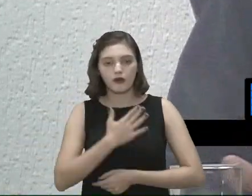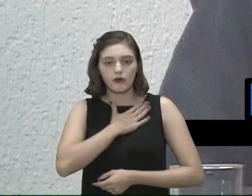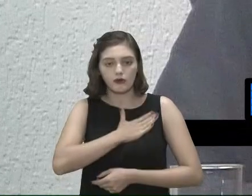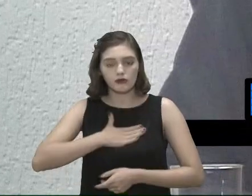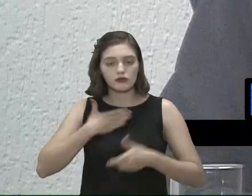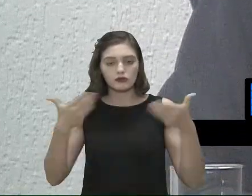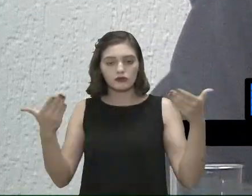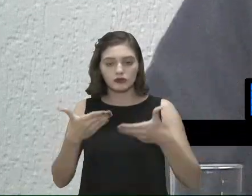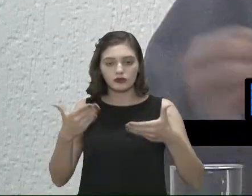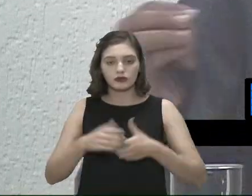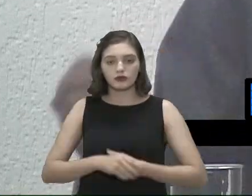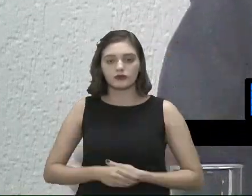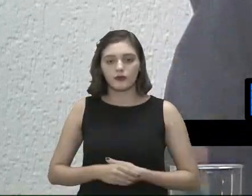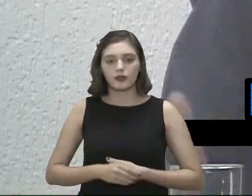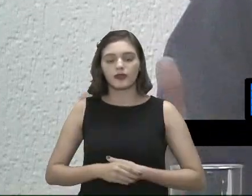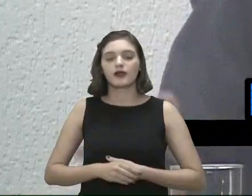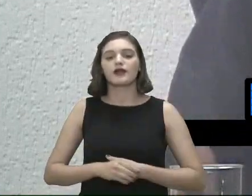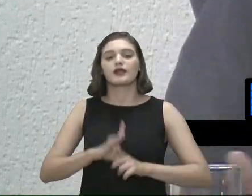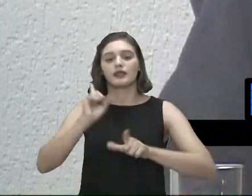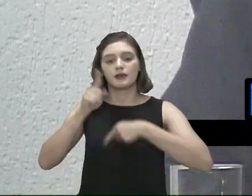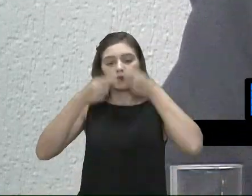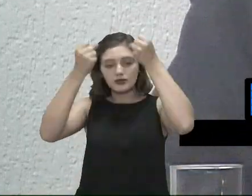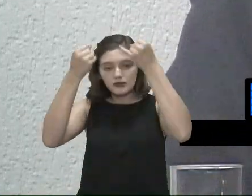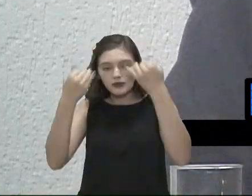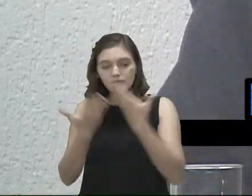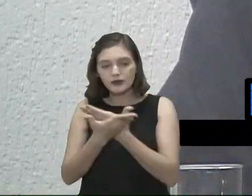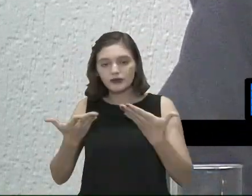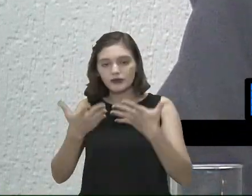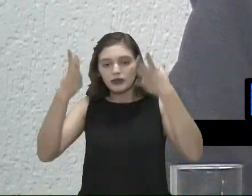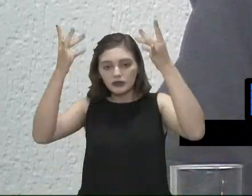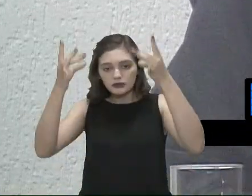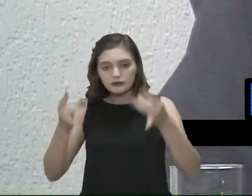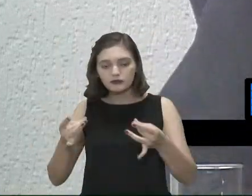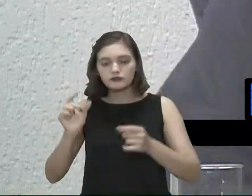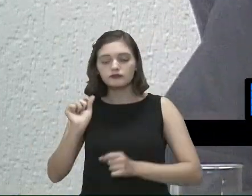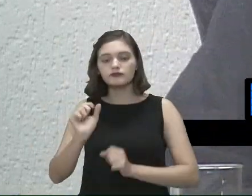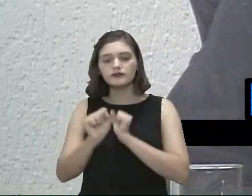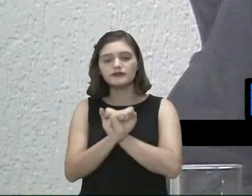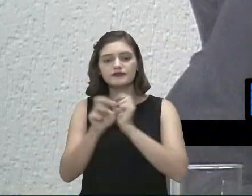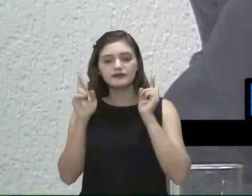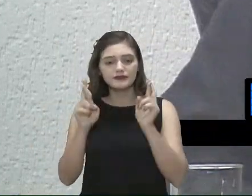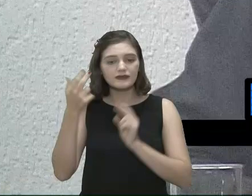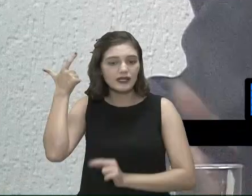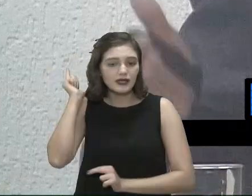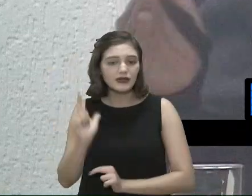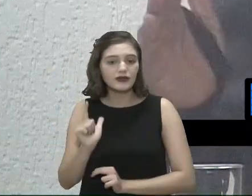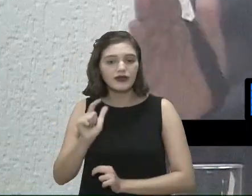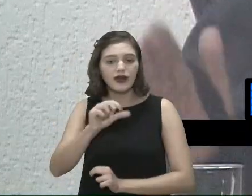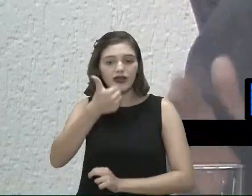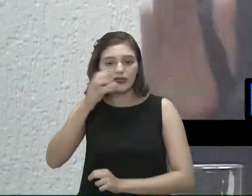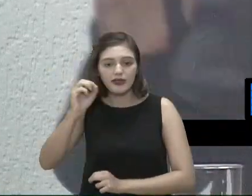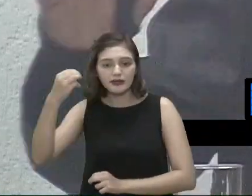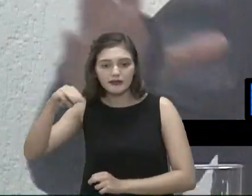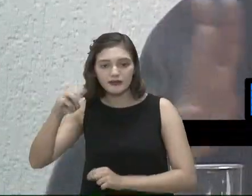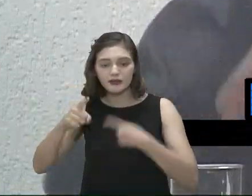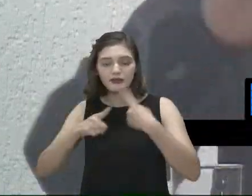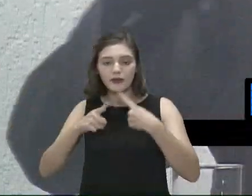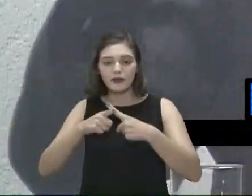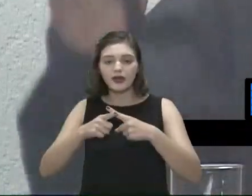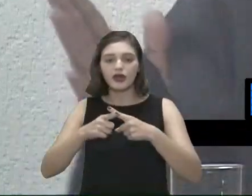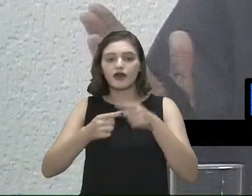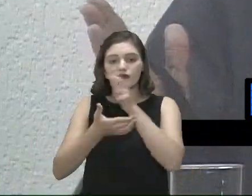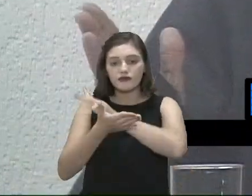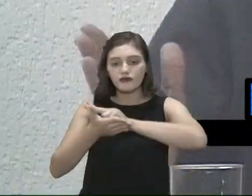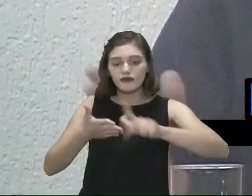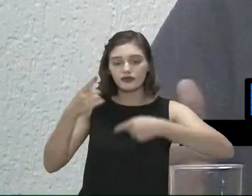agora, depois dessa explicação toda, especificamente, espero que a gente possa gastar 10 minutos de fala, porque tinha bastante política pública